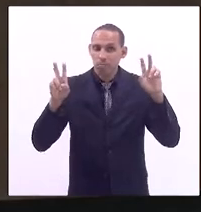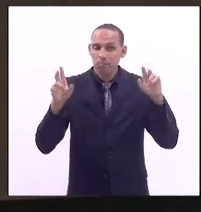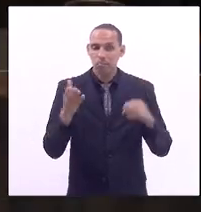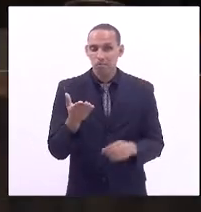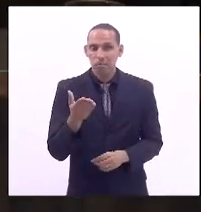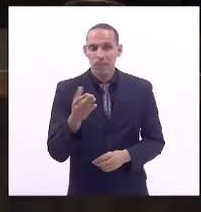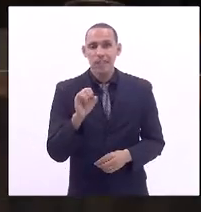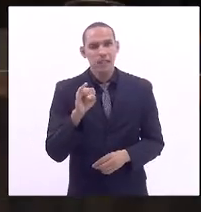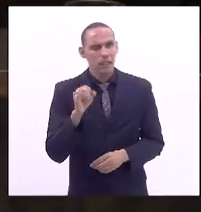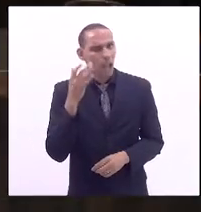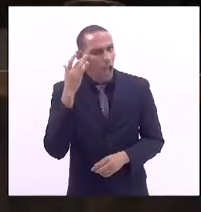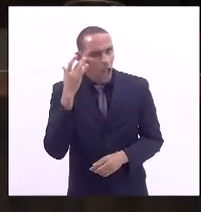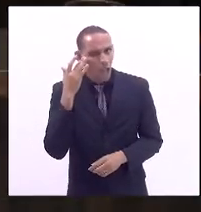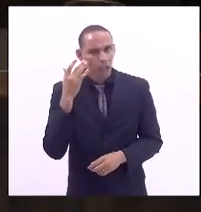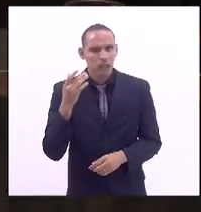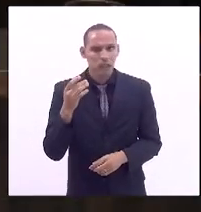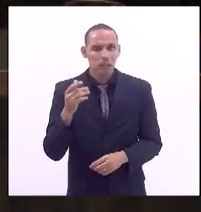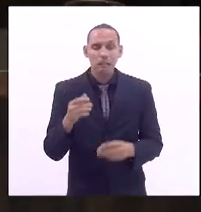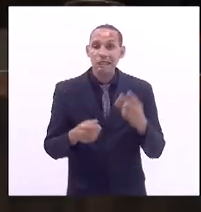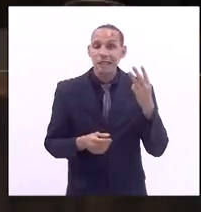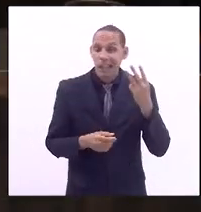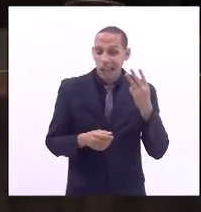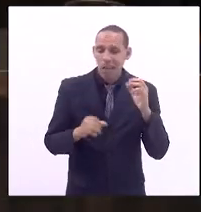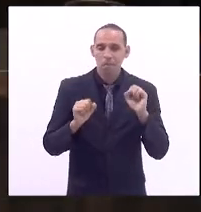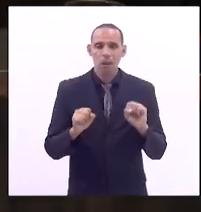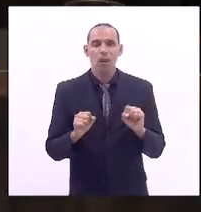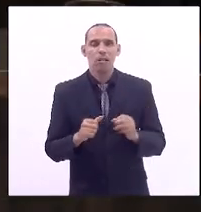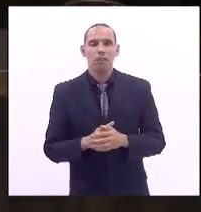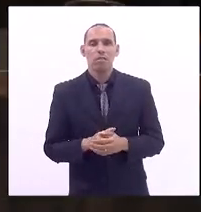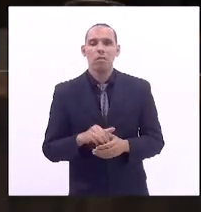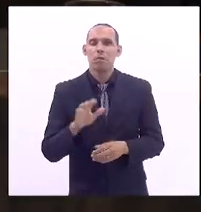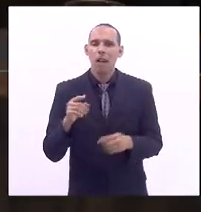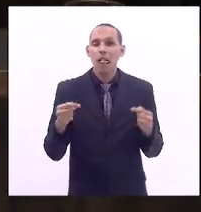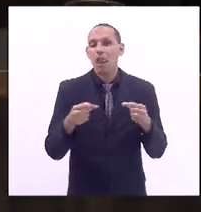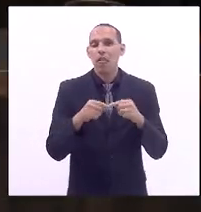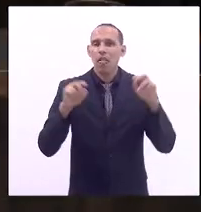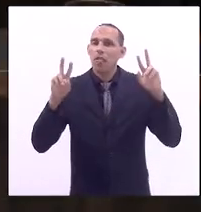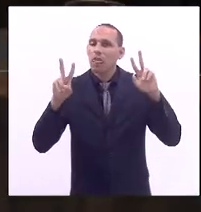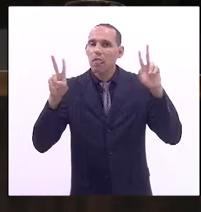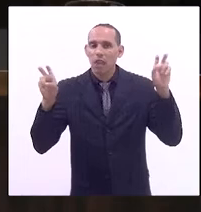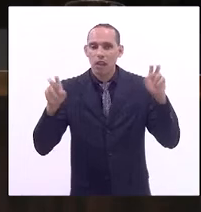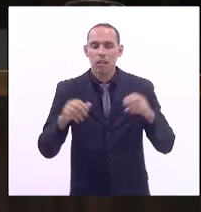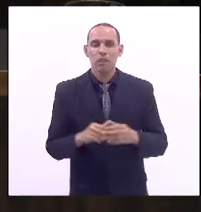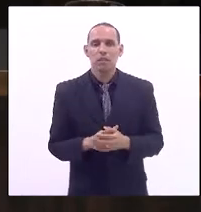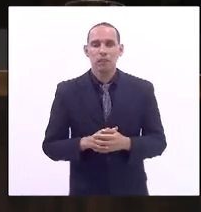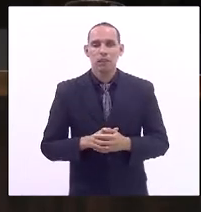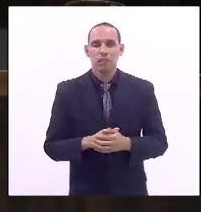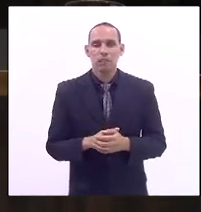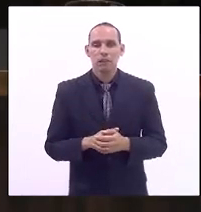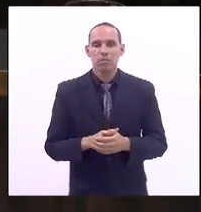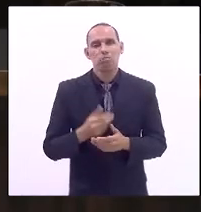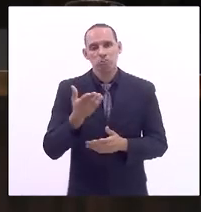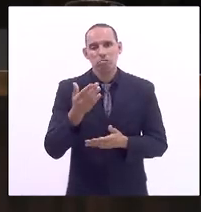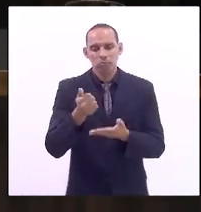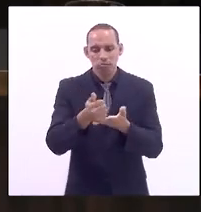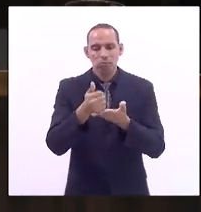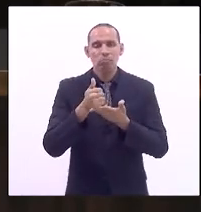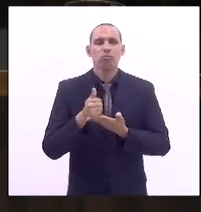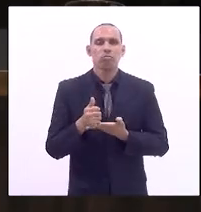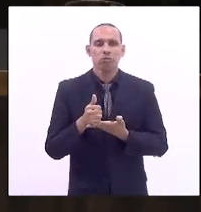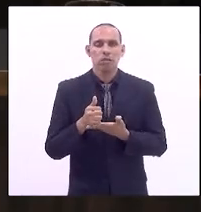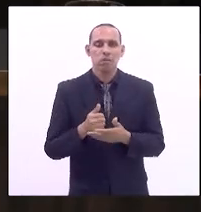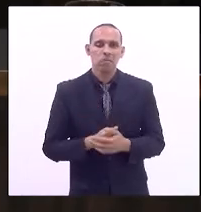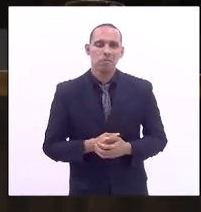se você nem se achar por bem pode ter uma terceira audiência mas em relação aos temos É eu gostaria essa trouxe a